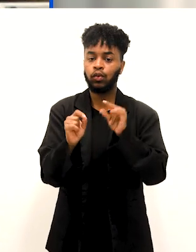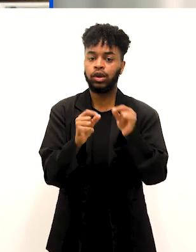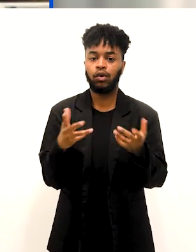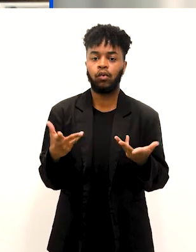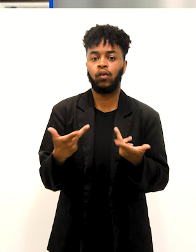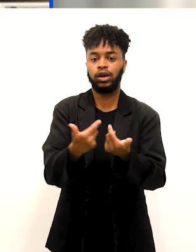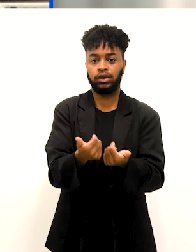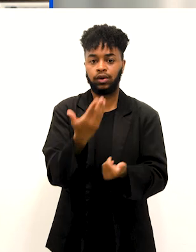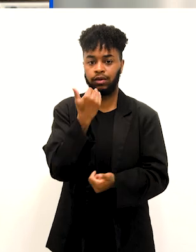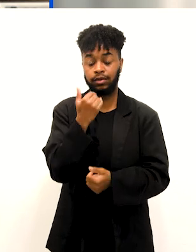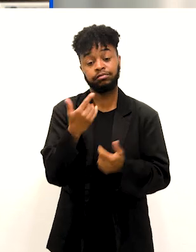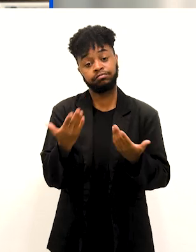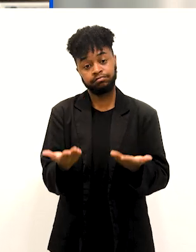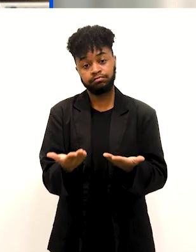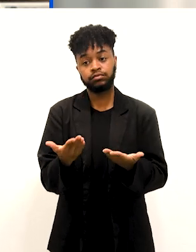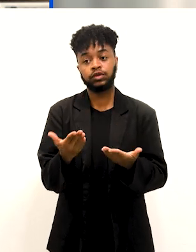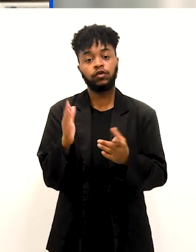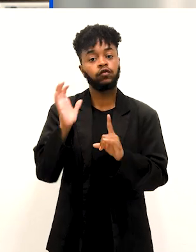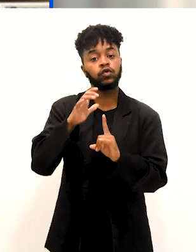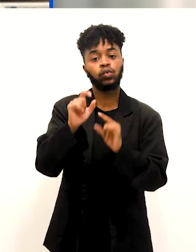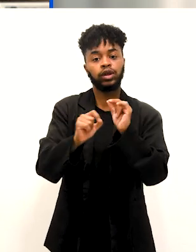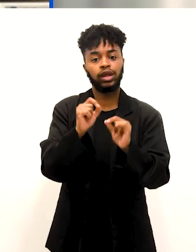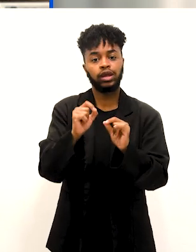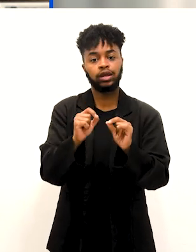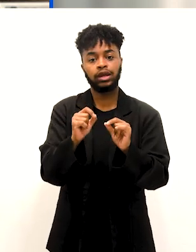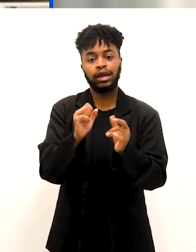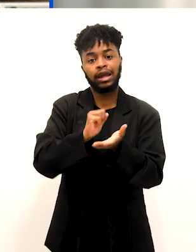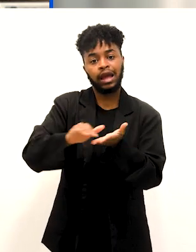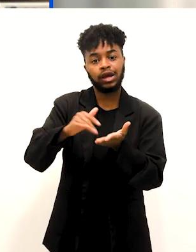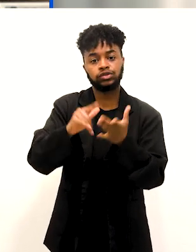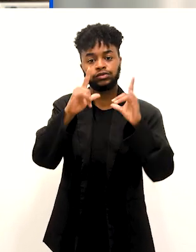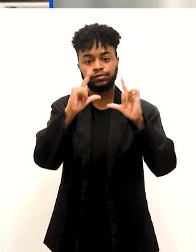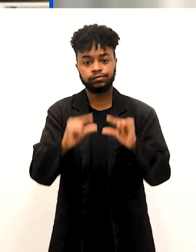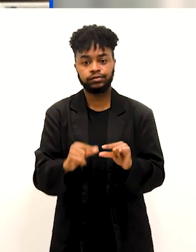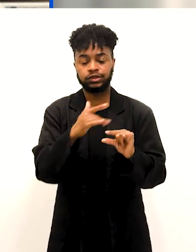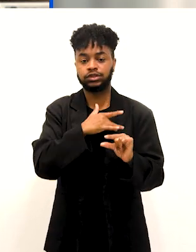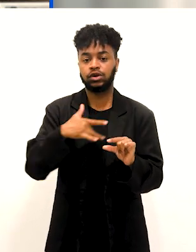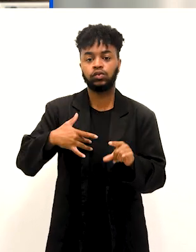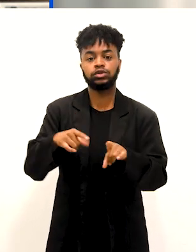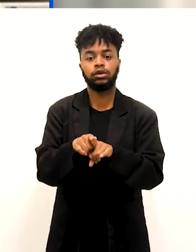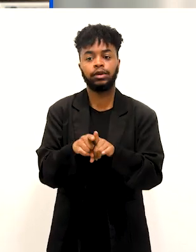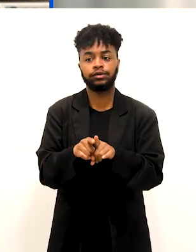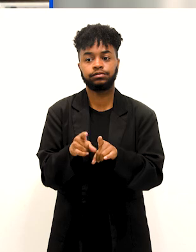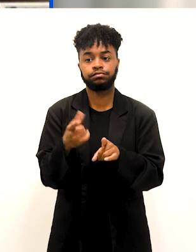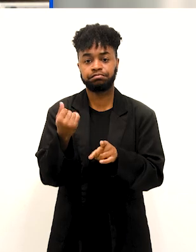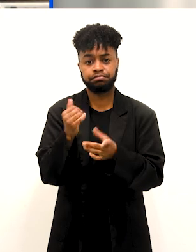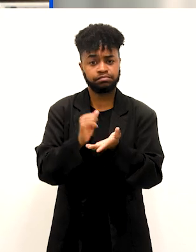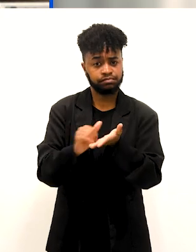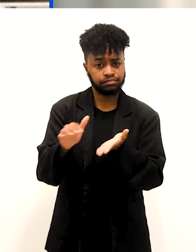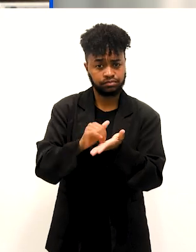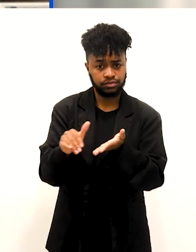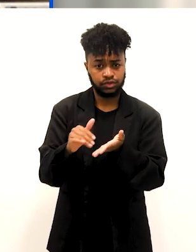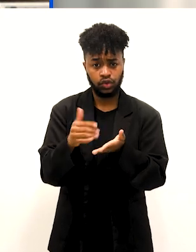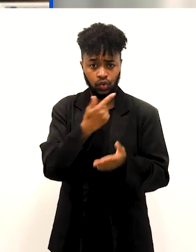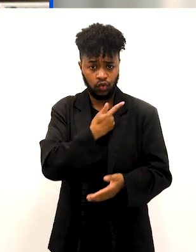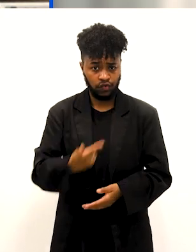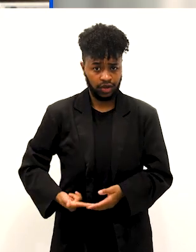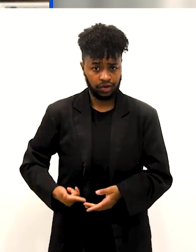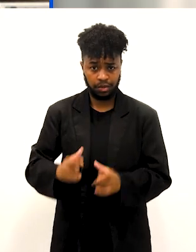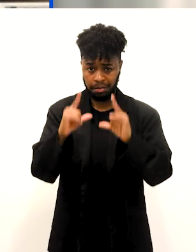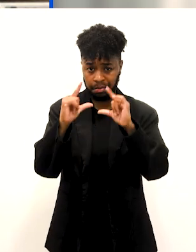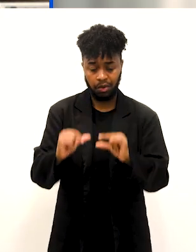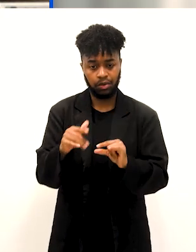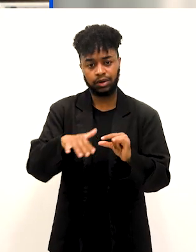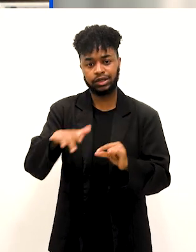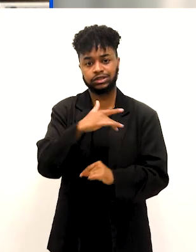ingredientes. Isso acaba redundando no menor gasto da família com saúde e no menor custo do governo com saúde. Então, a cadeia